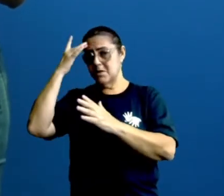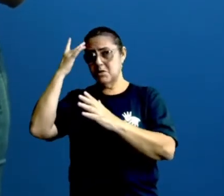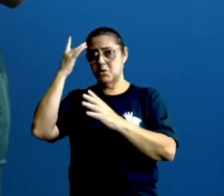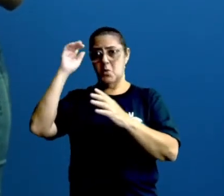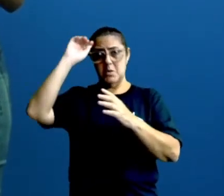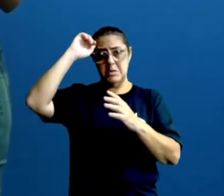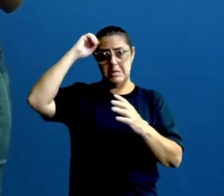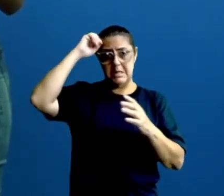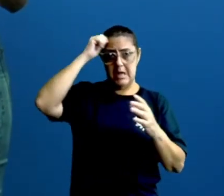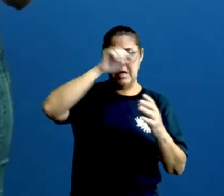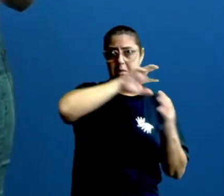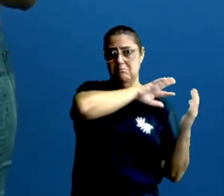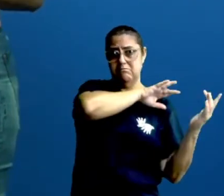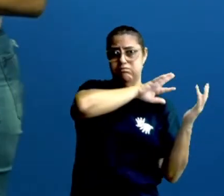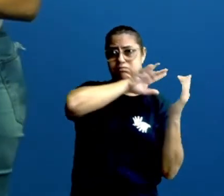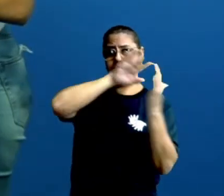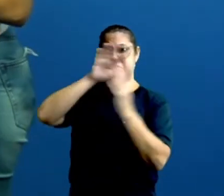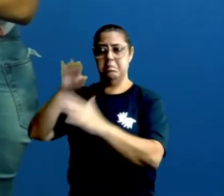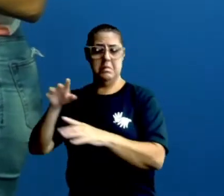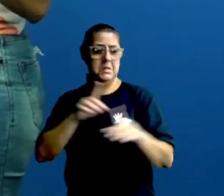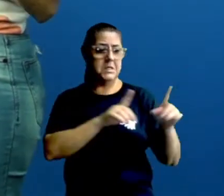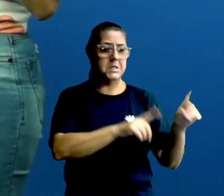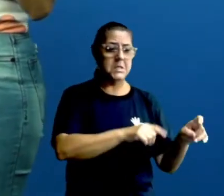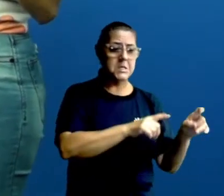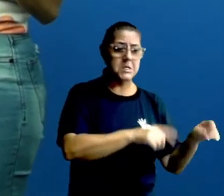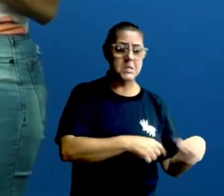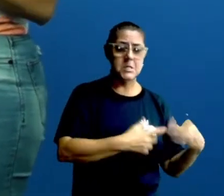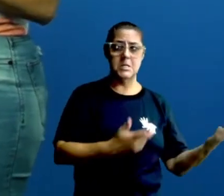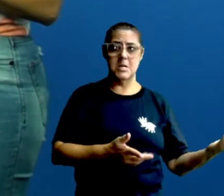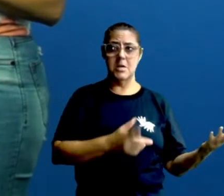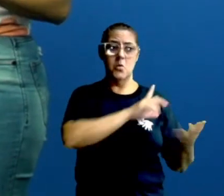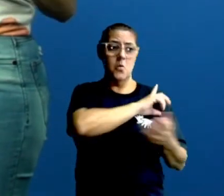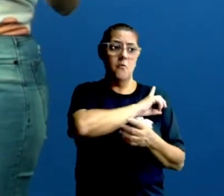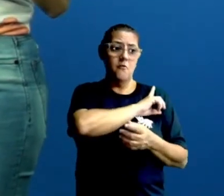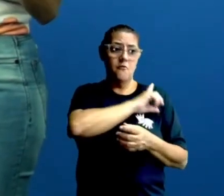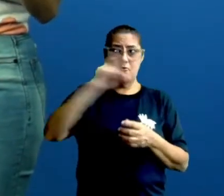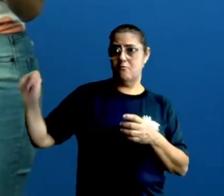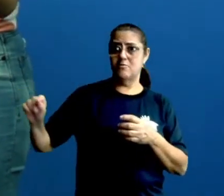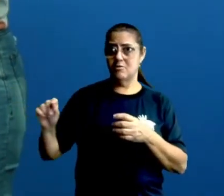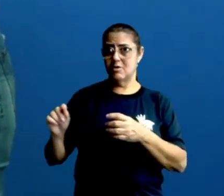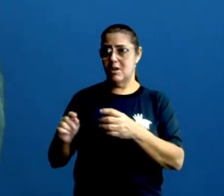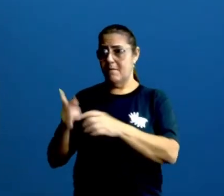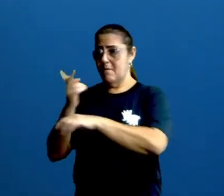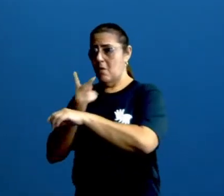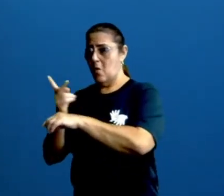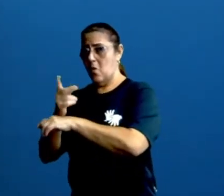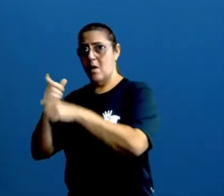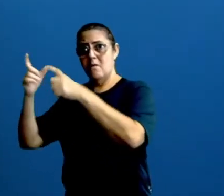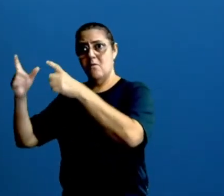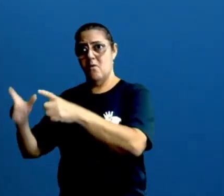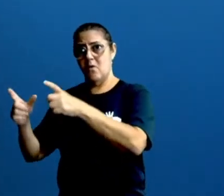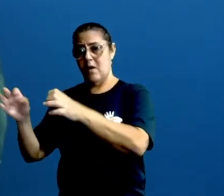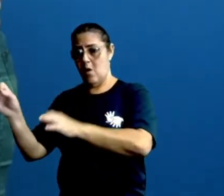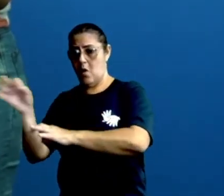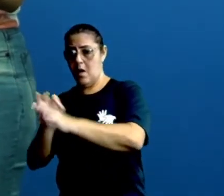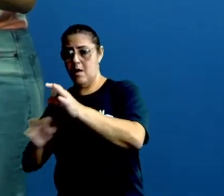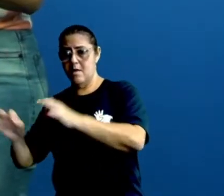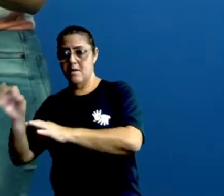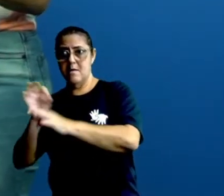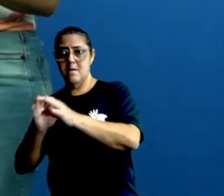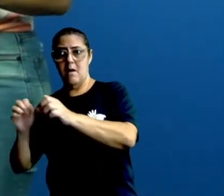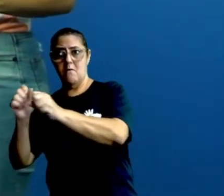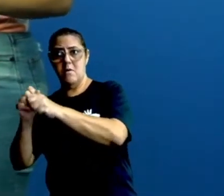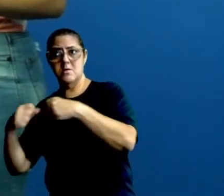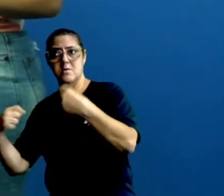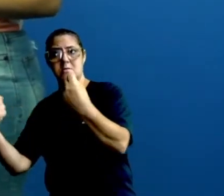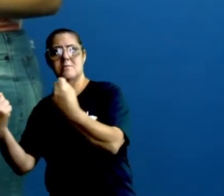de fazendas a partir dos maus tratos e outras questões mais. E ali organizavam-se em